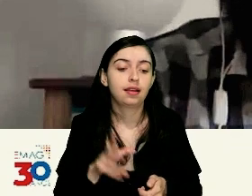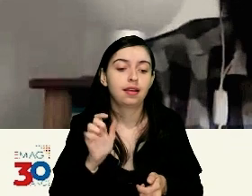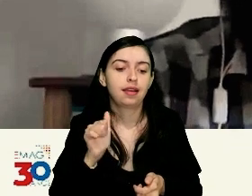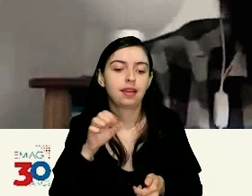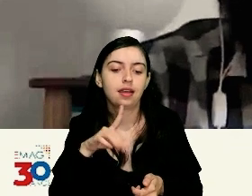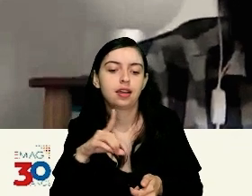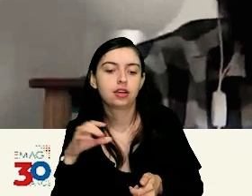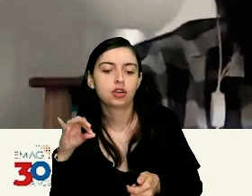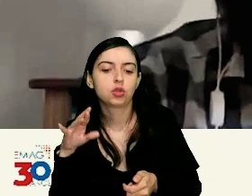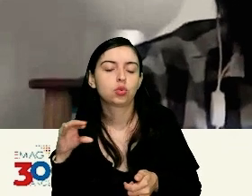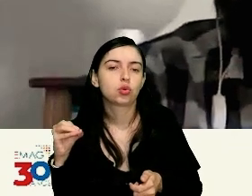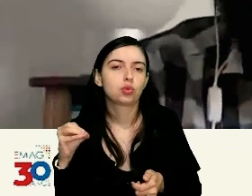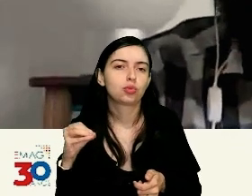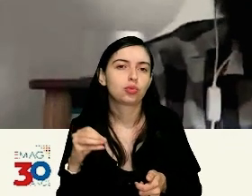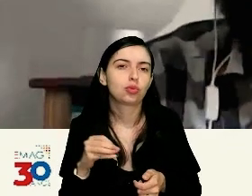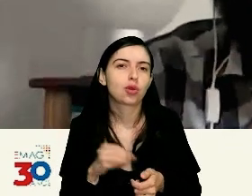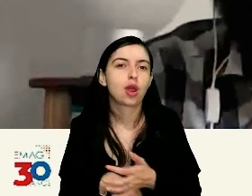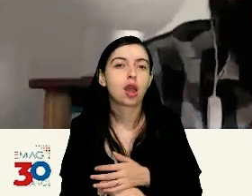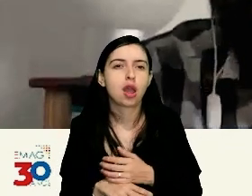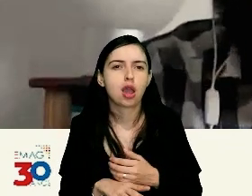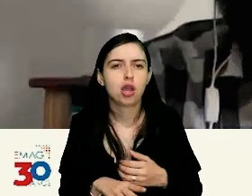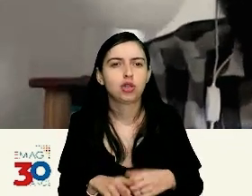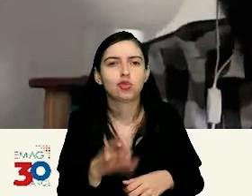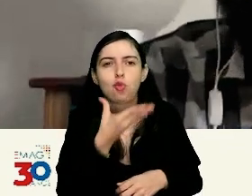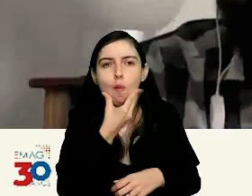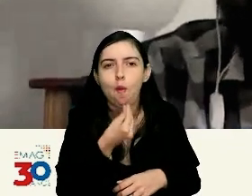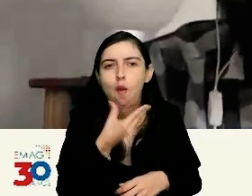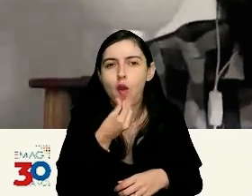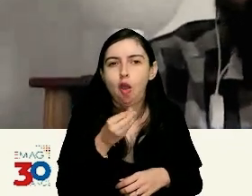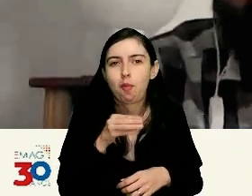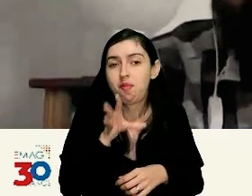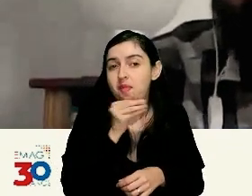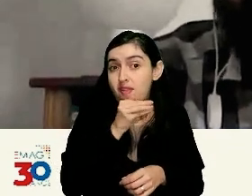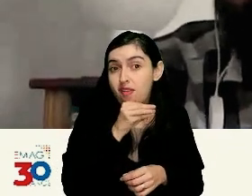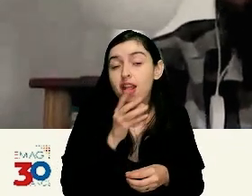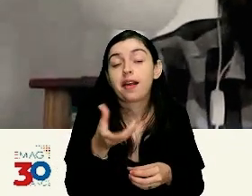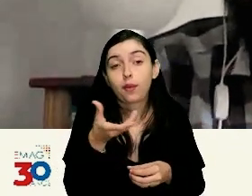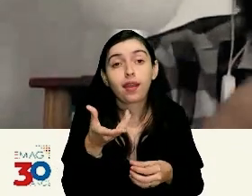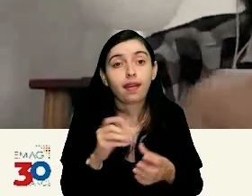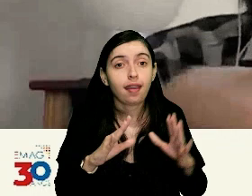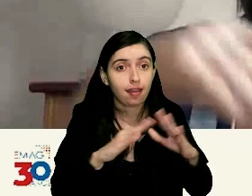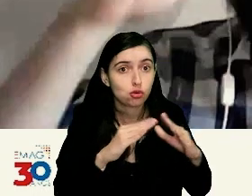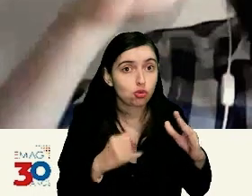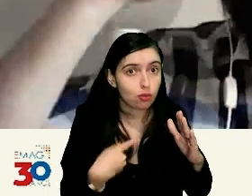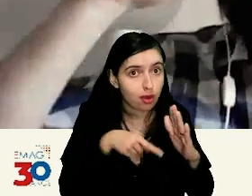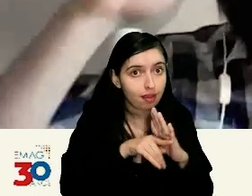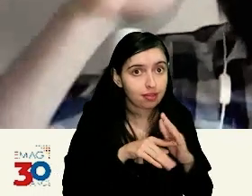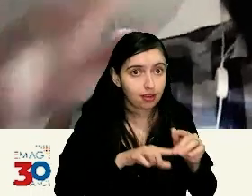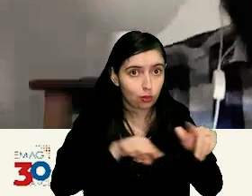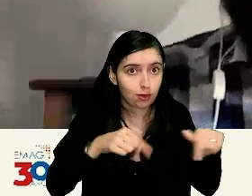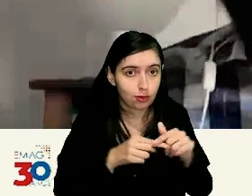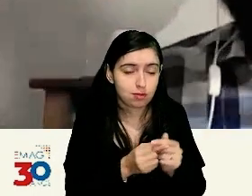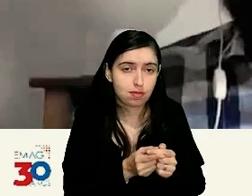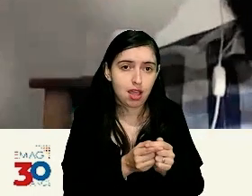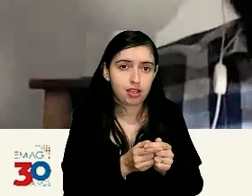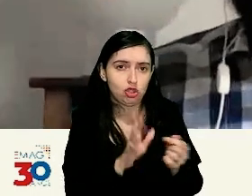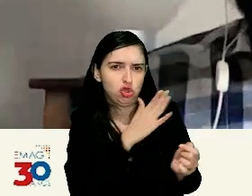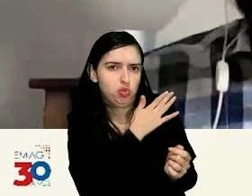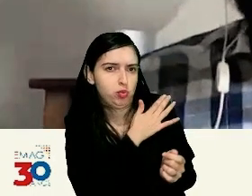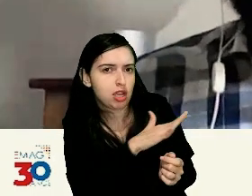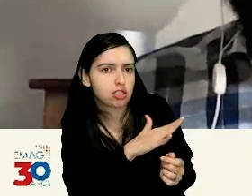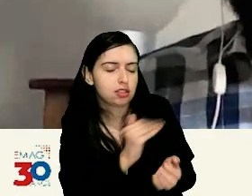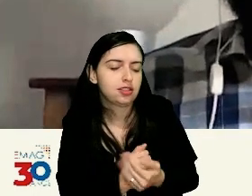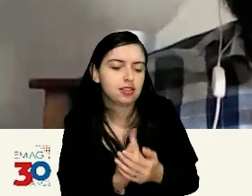masculinidade frágil é esse cara que quer morar nessa caixa, na verdade. Porque se ele sair dessa caixa, ele fica